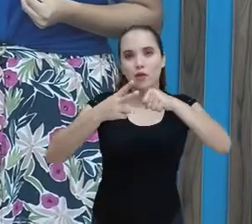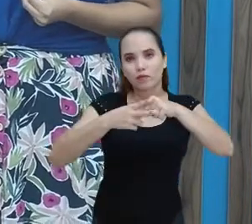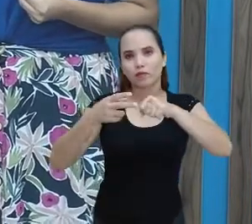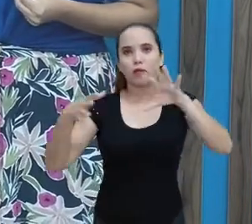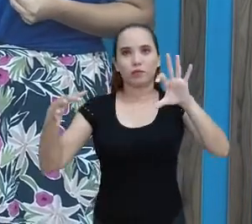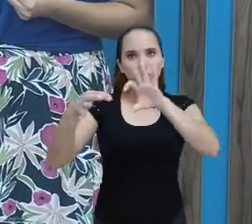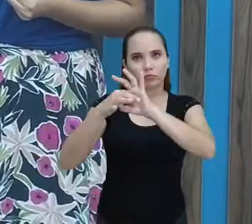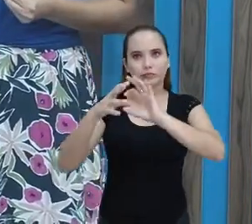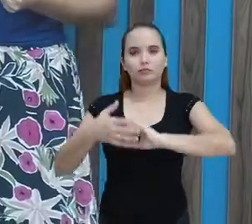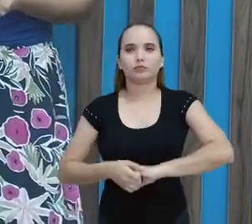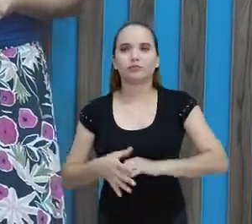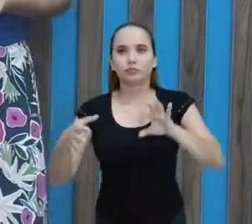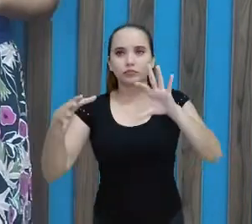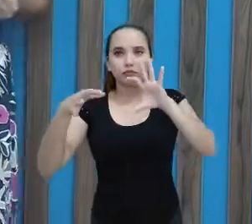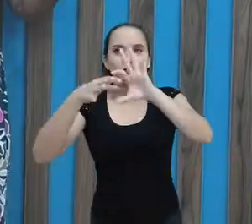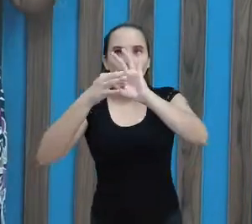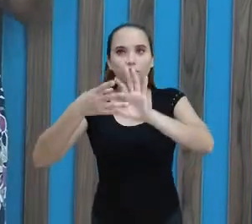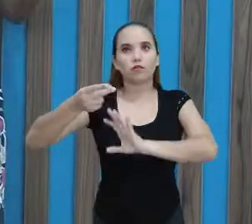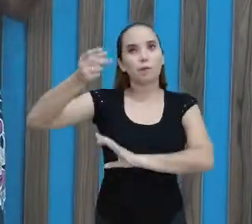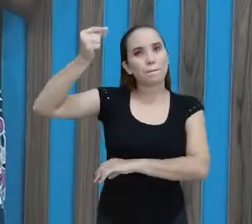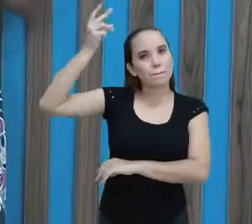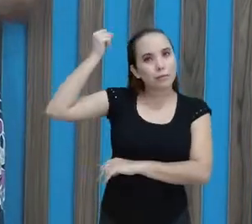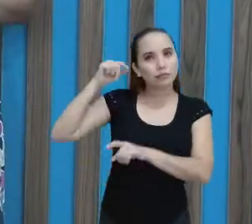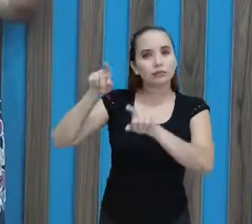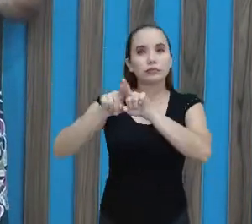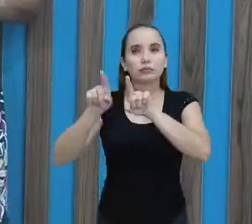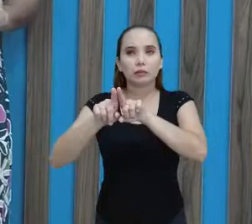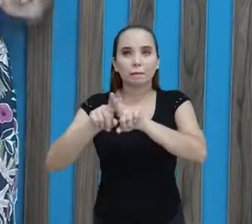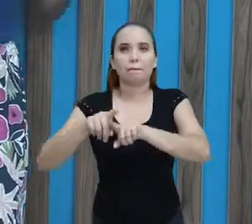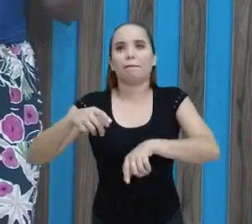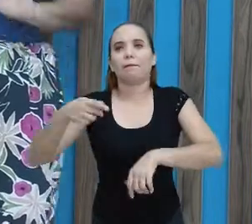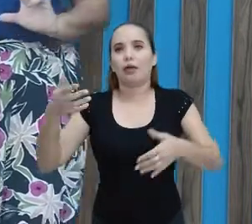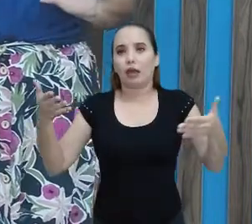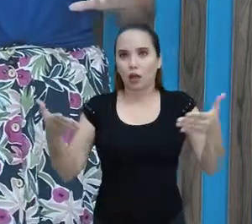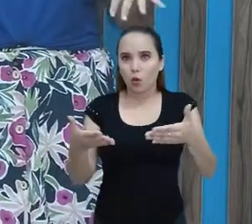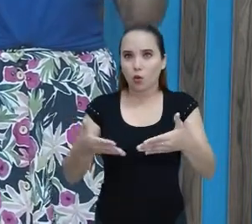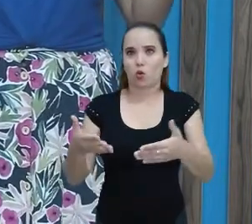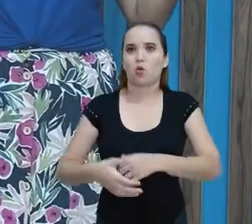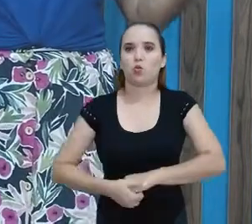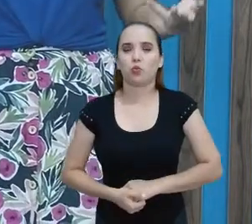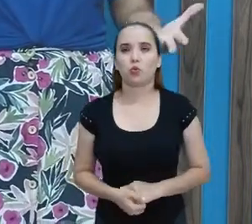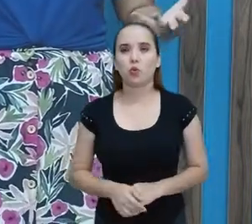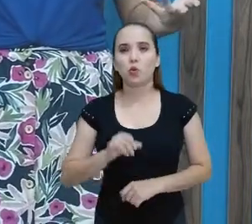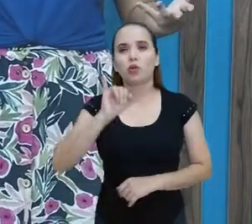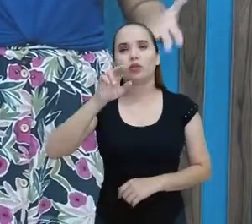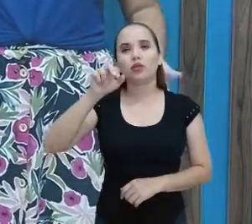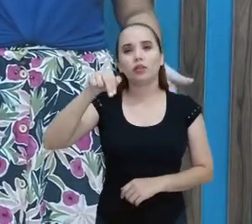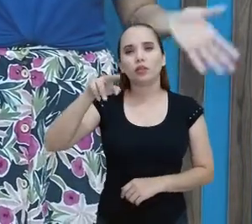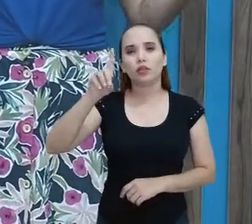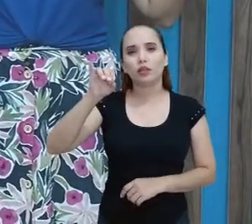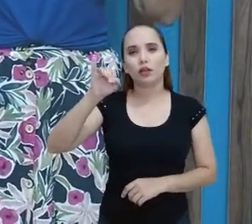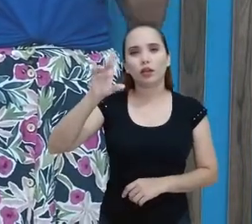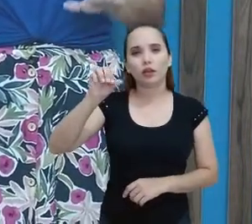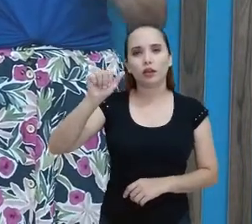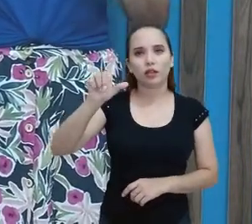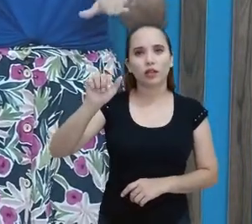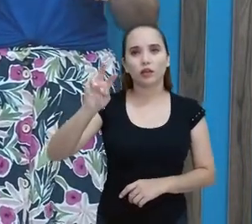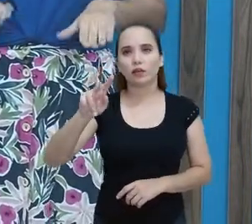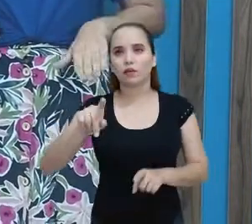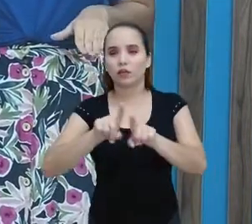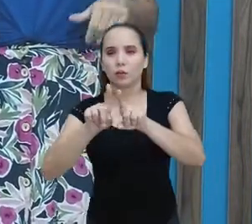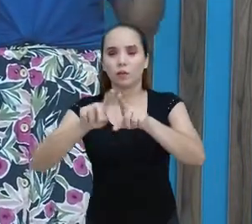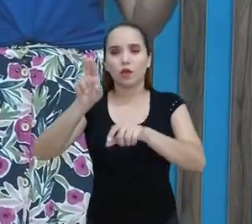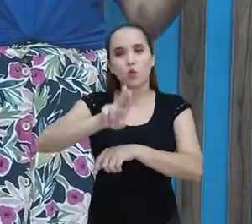verbos no pretérito perfeito e no presente do indicativo, o uso de adjetivos e o uso de metáforas